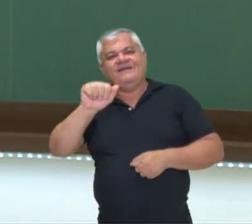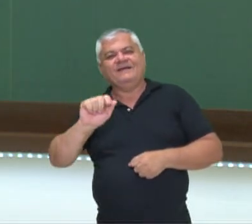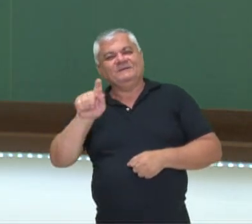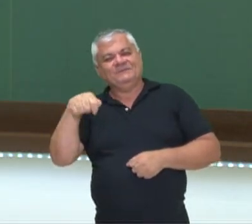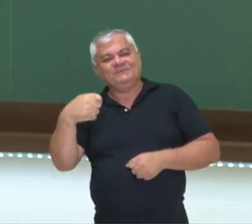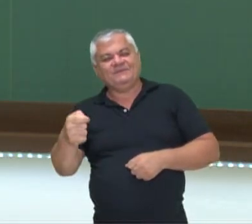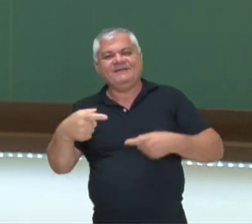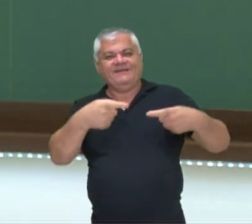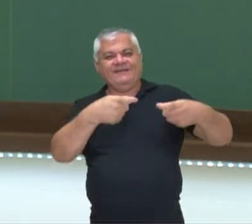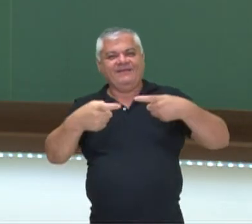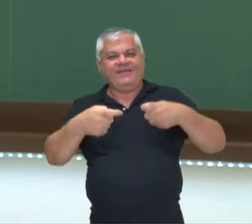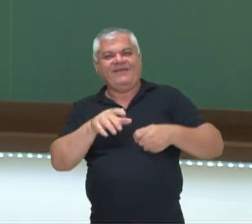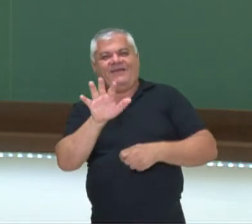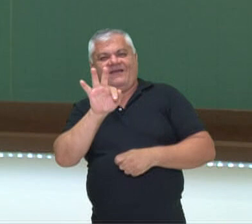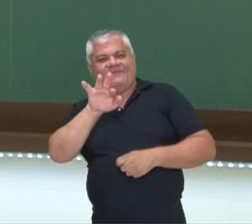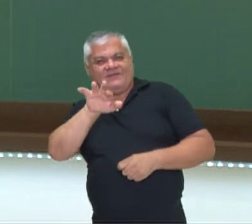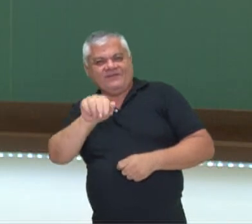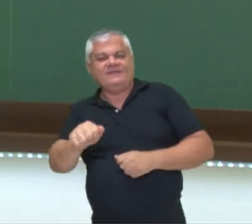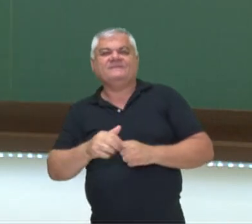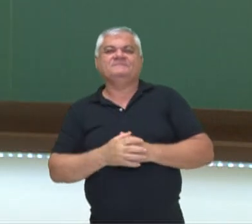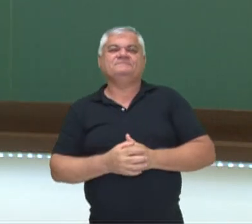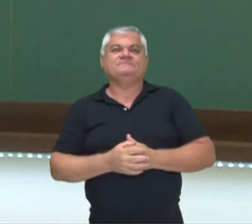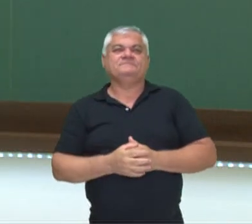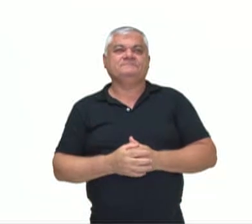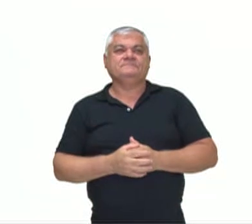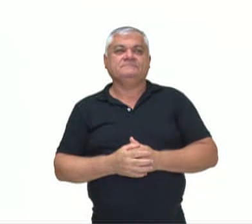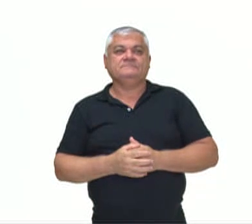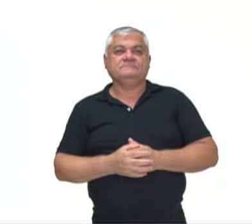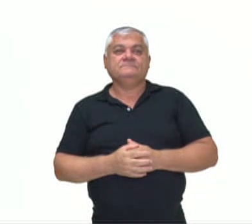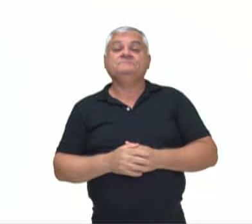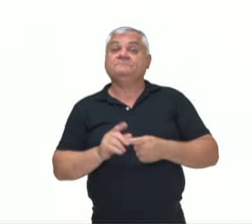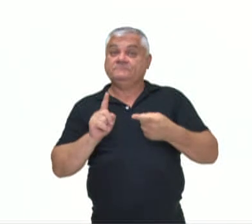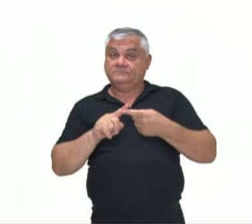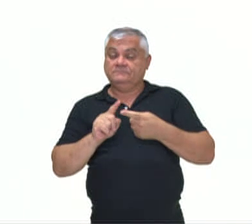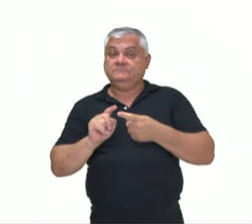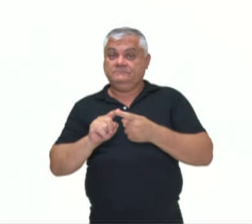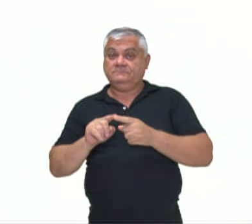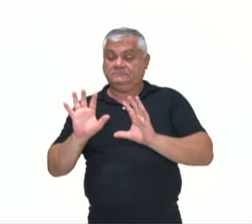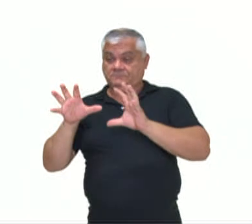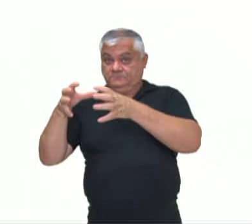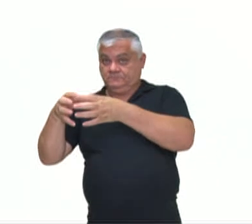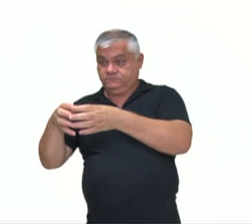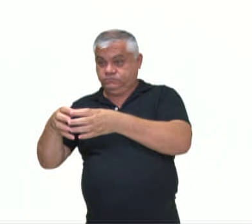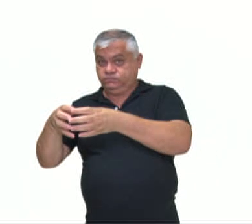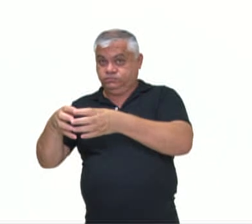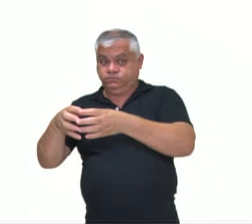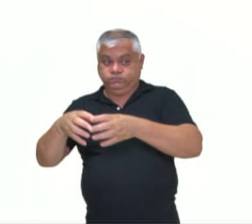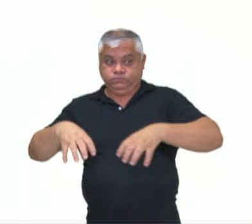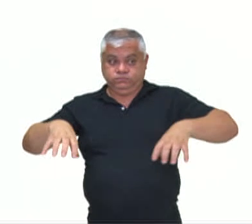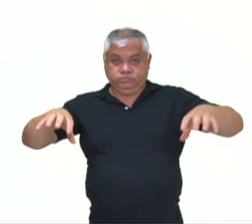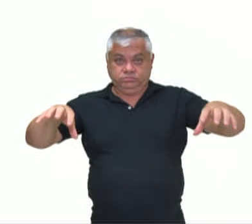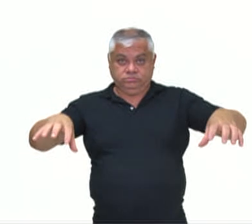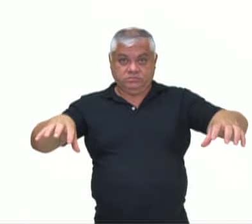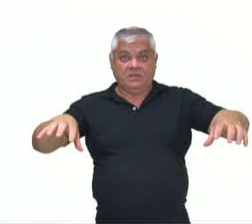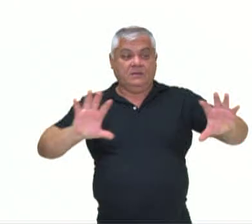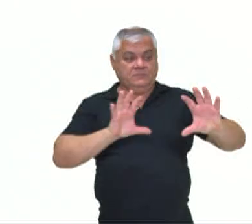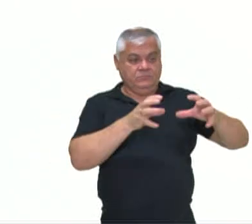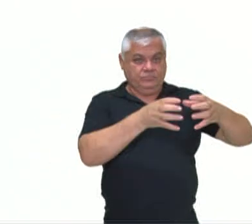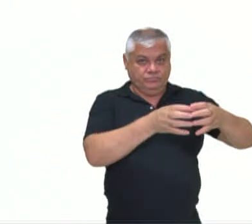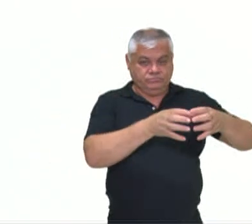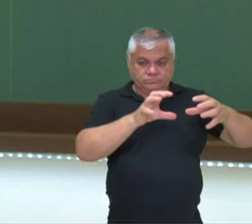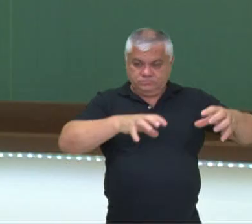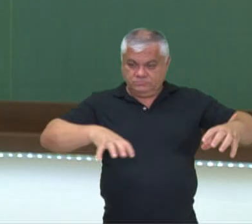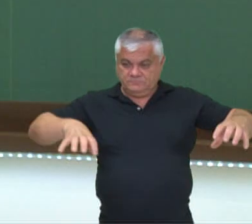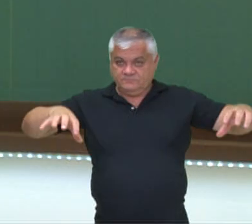outras características que podemos destacar. A situação do bloco, então nós vamos começando a ter dois blocos, dois conjuntos de